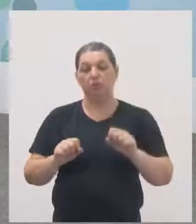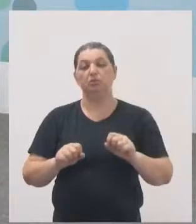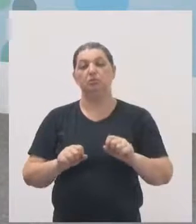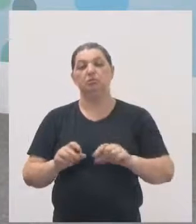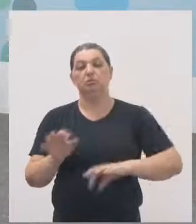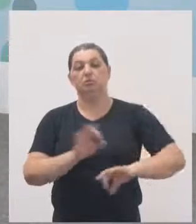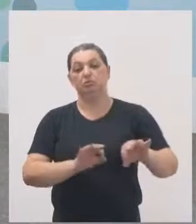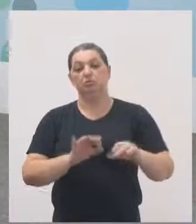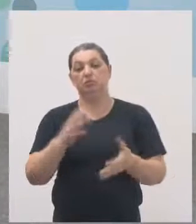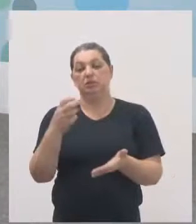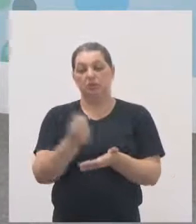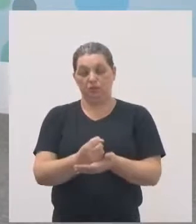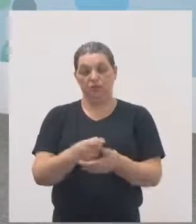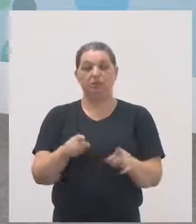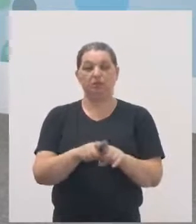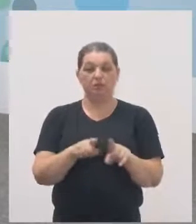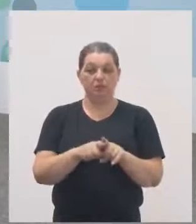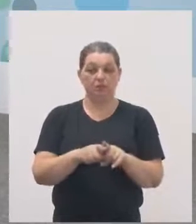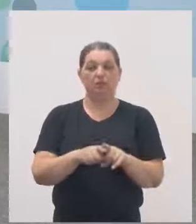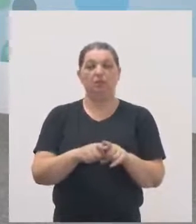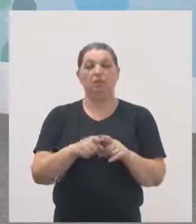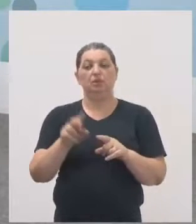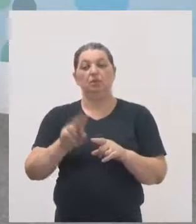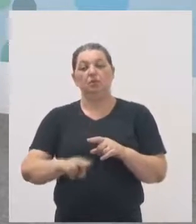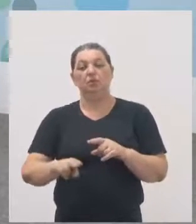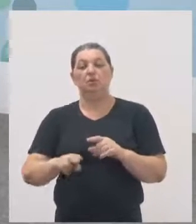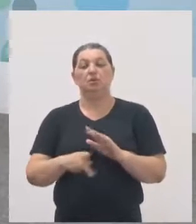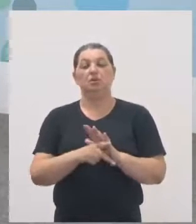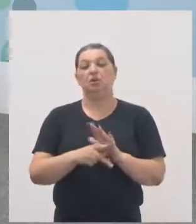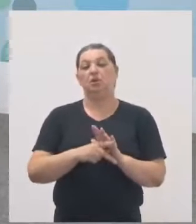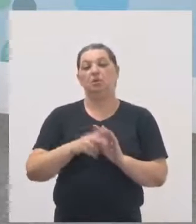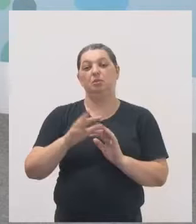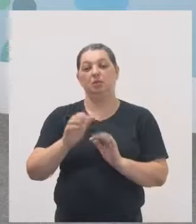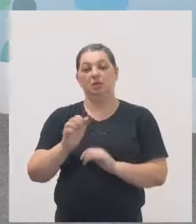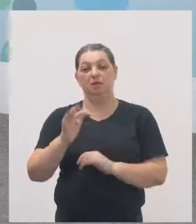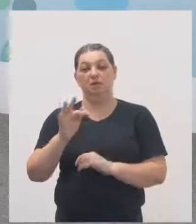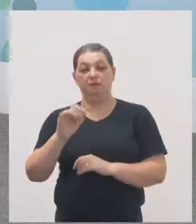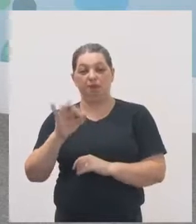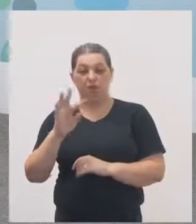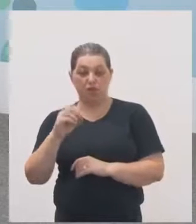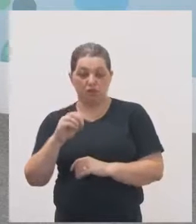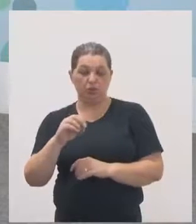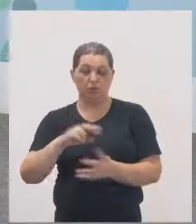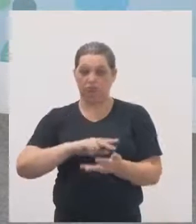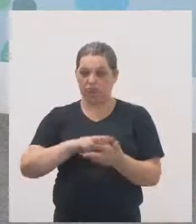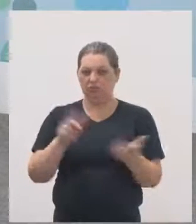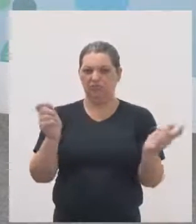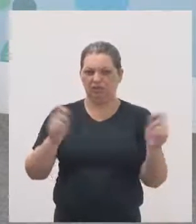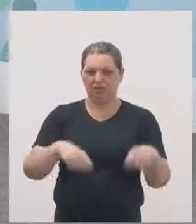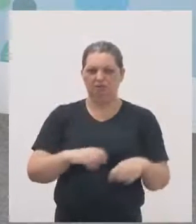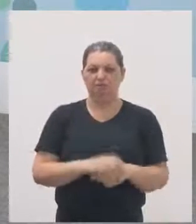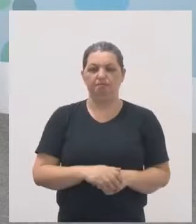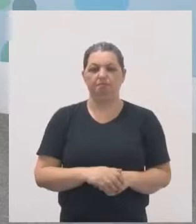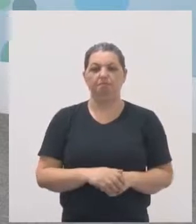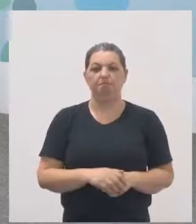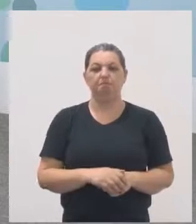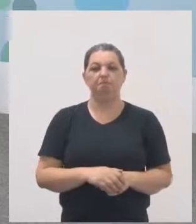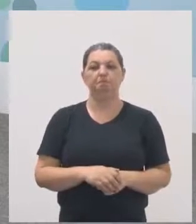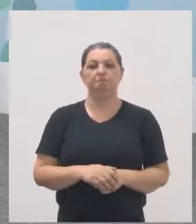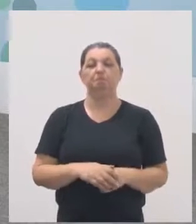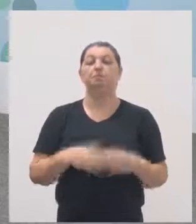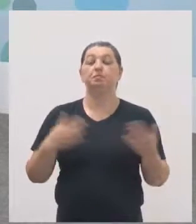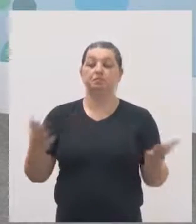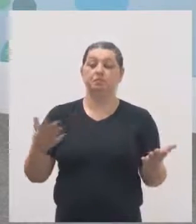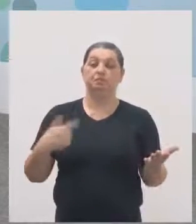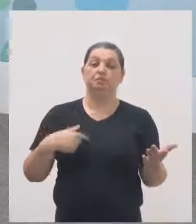e salvar, fazer a renderização, aplicar os efeitos, né? Então, você pode, né? Essa possibilidade também é válida.